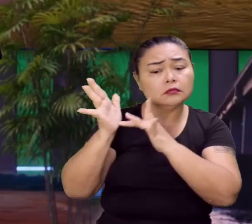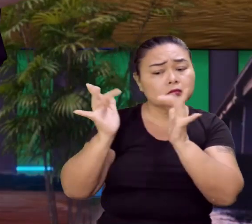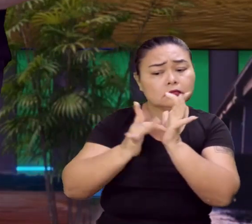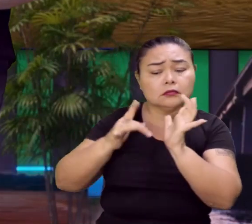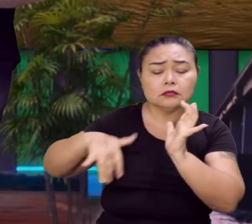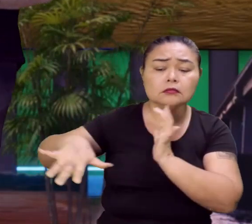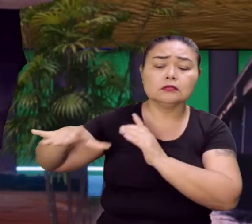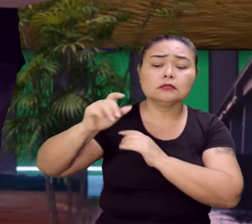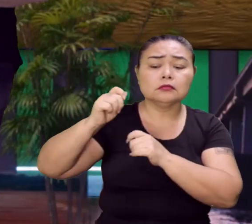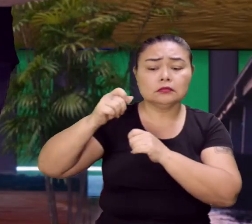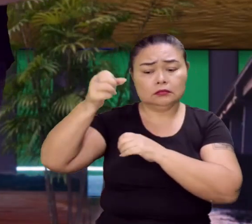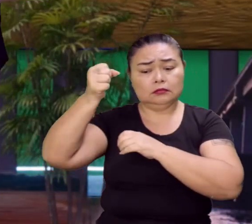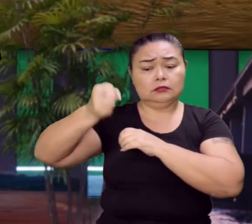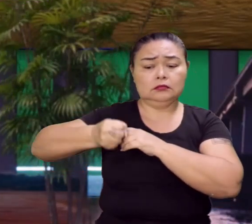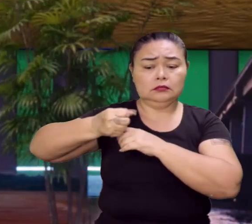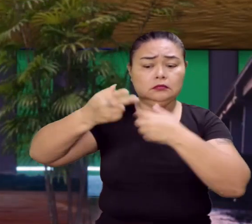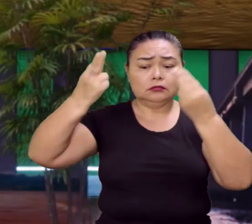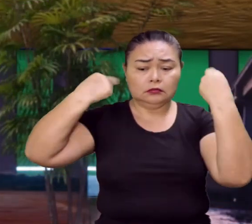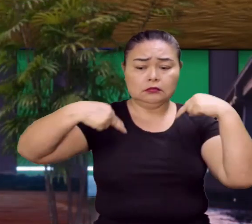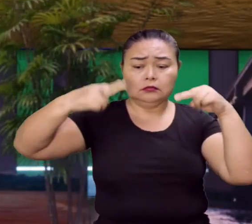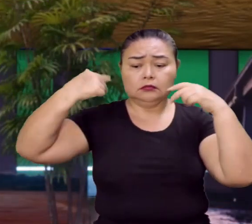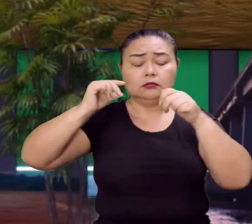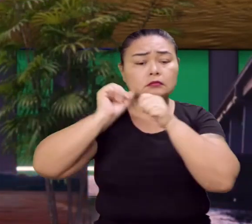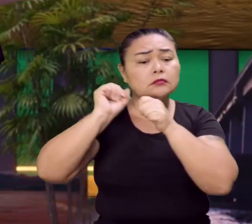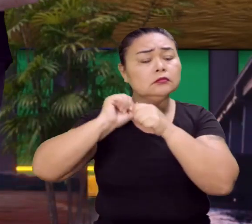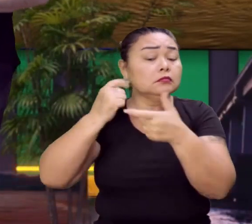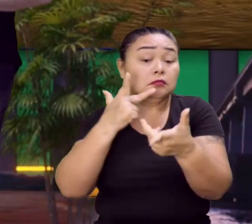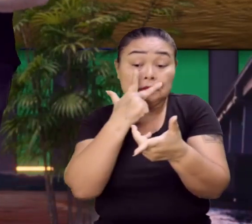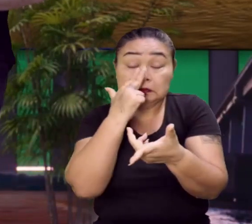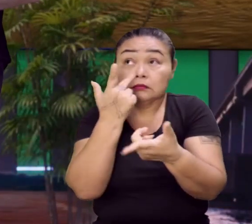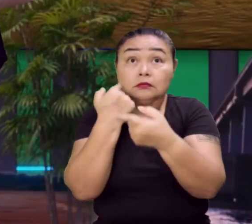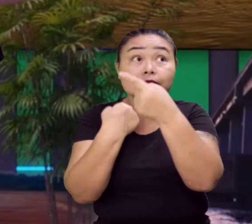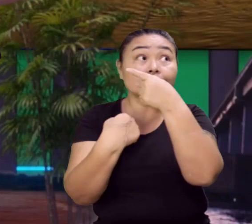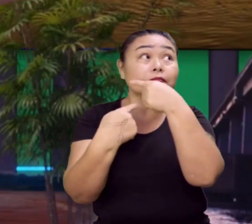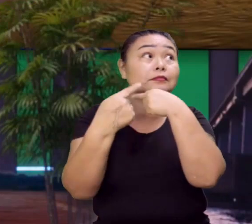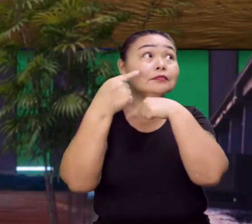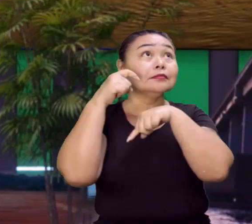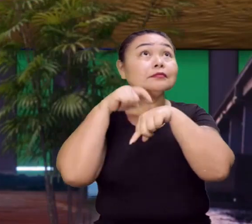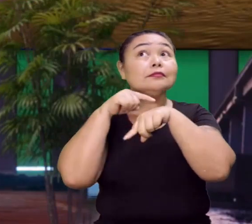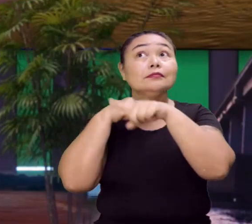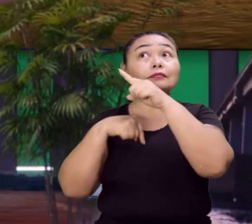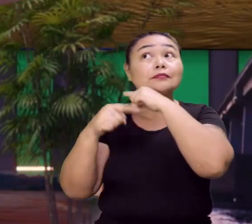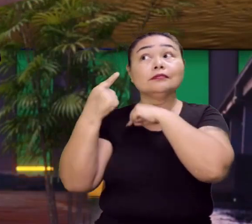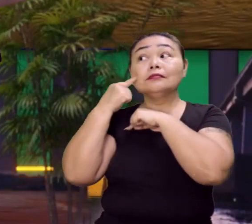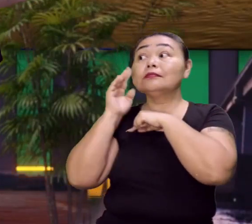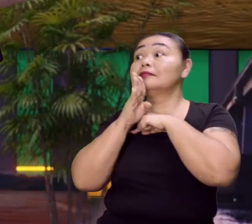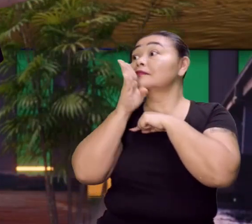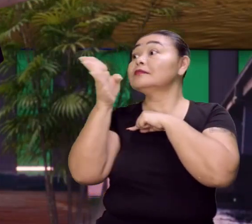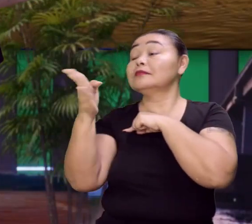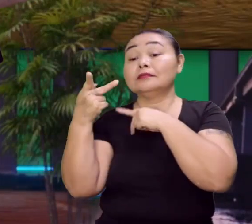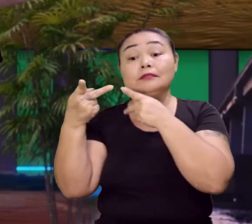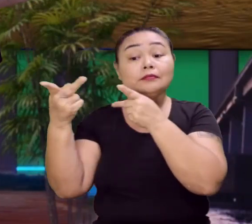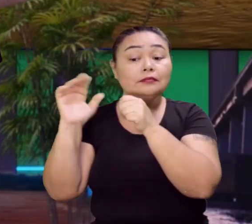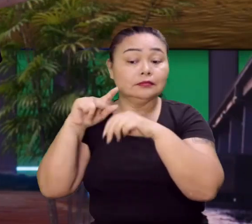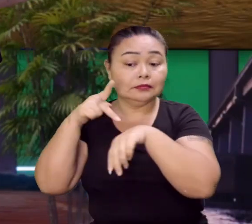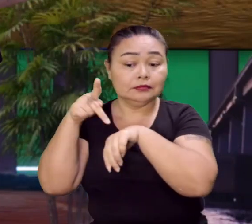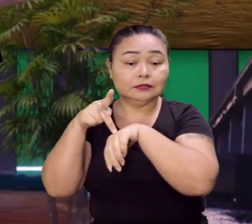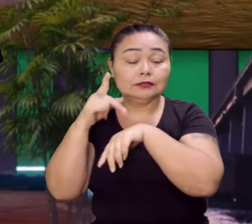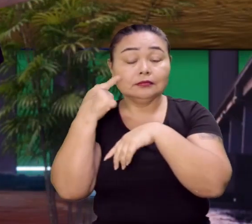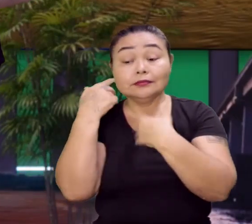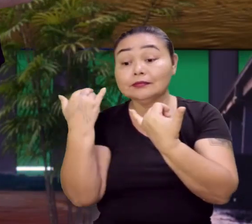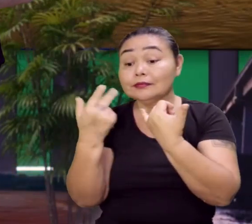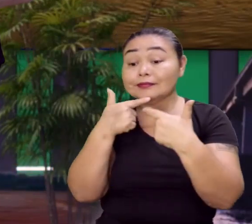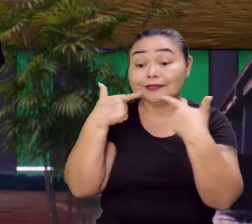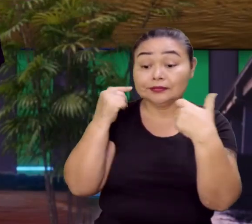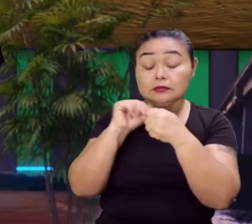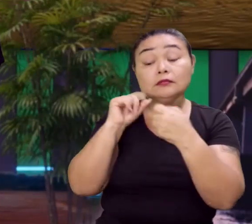as ovelhas. Exatamente. Não é isso? E aí parece que você volta no tempo se você for visitar um país desse. Né? E a gente ri assim brincando porque